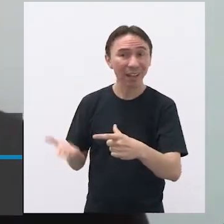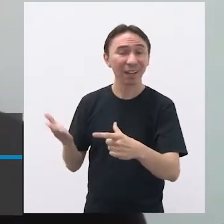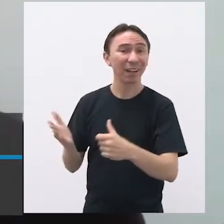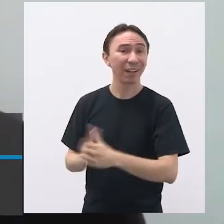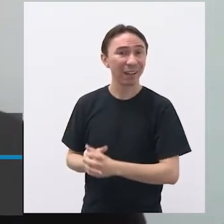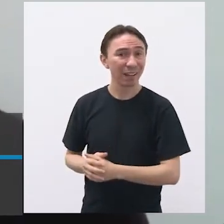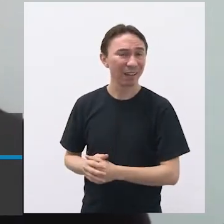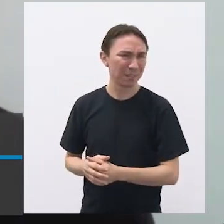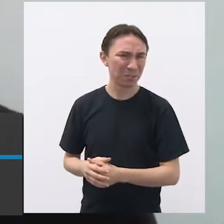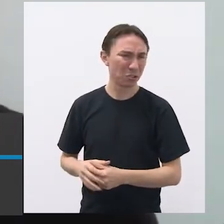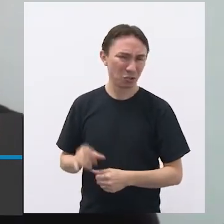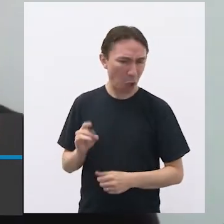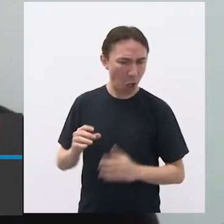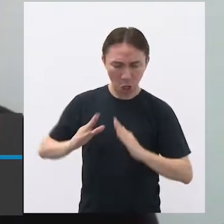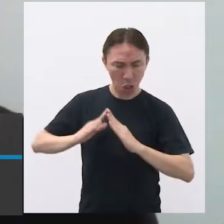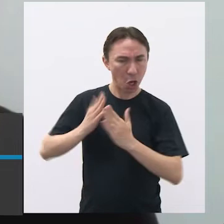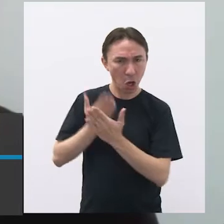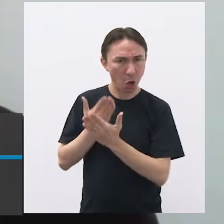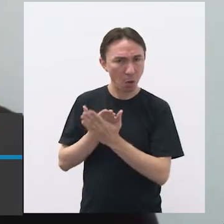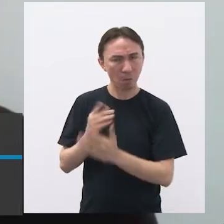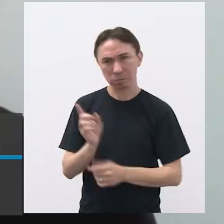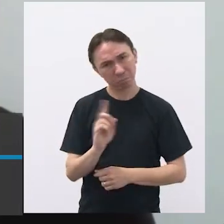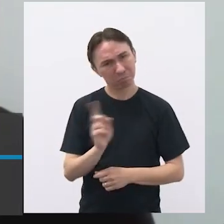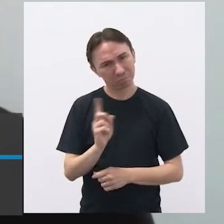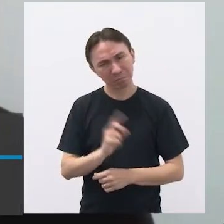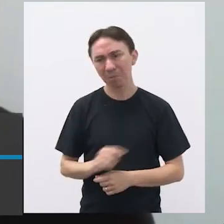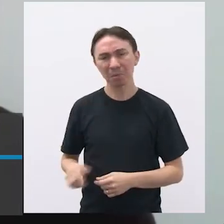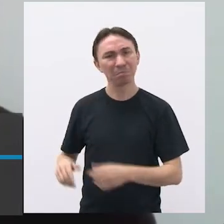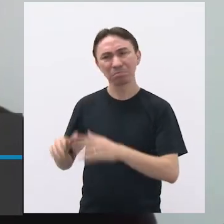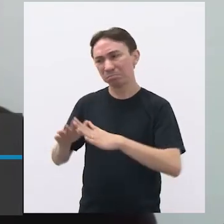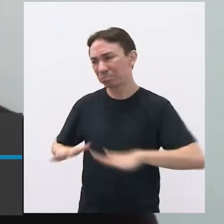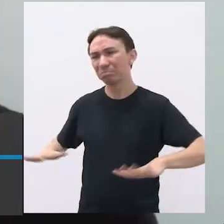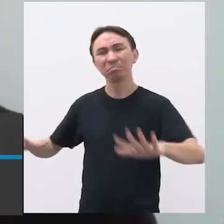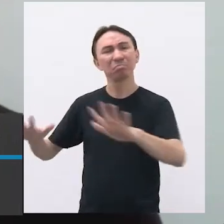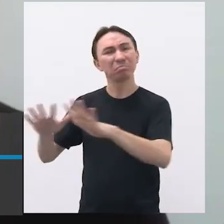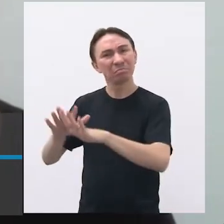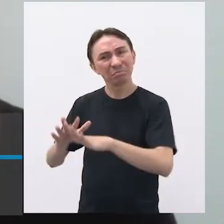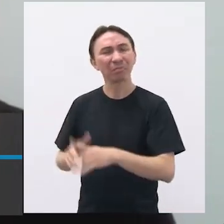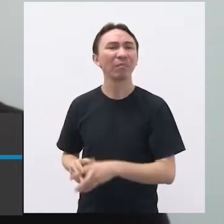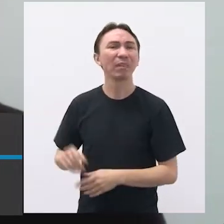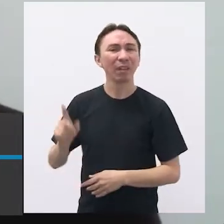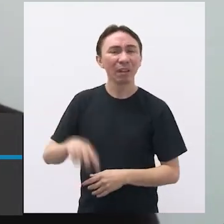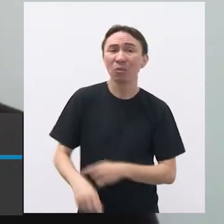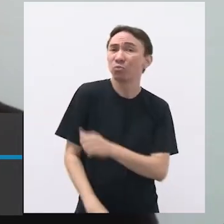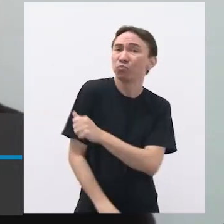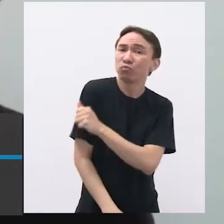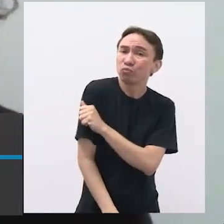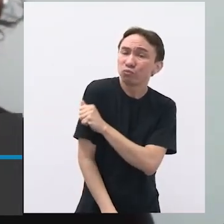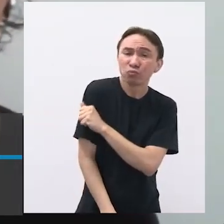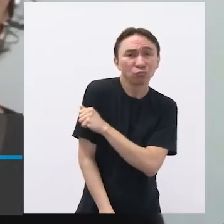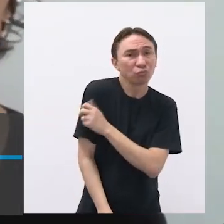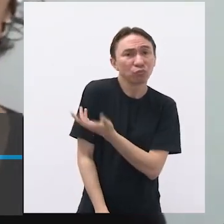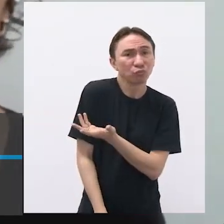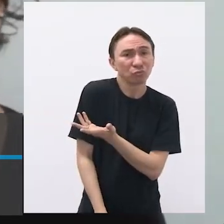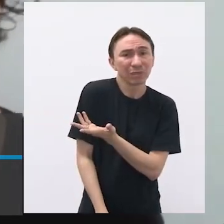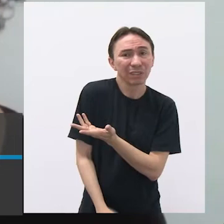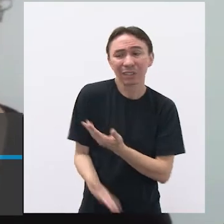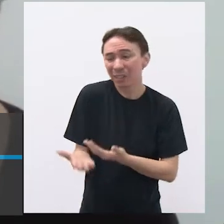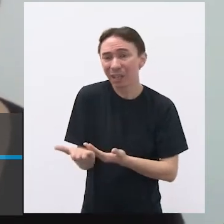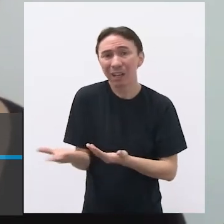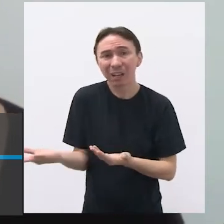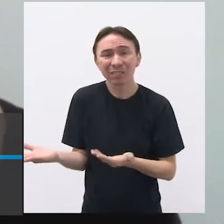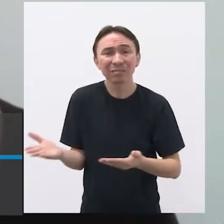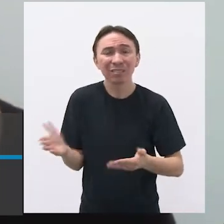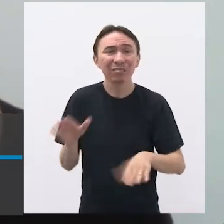não só nas escolas, mas são alunos e alunas que muitas vezes não